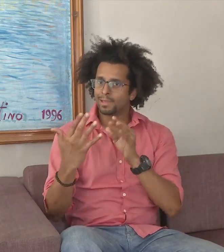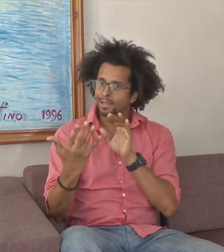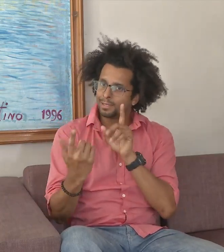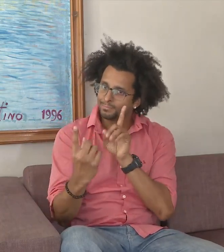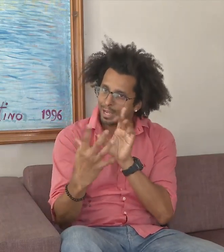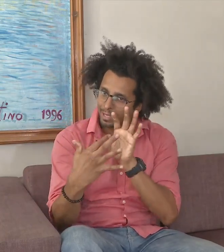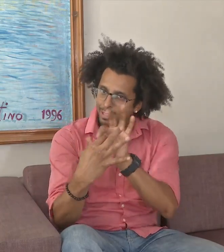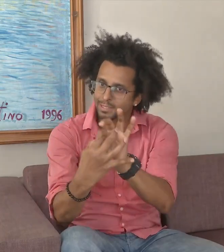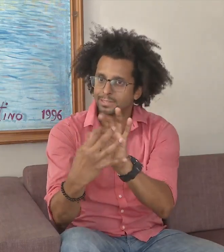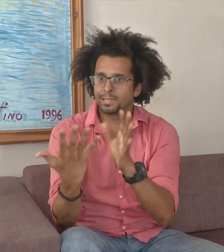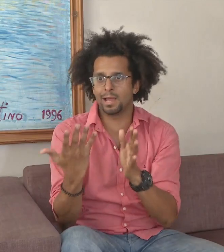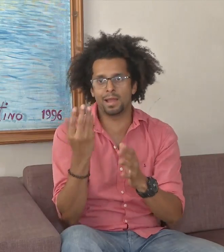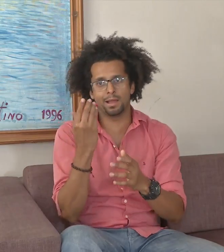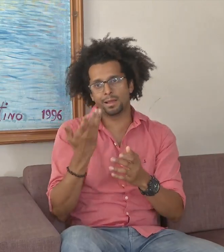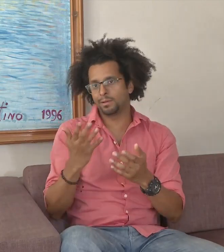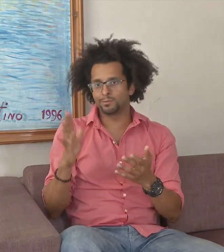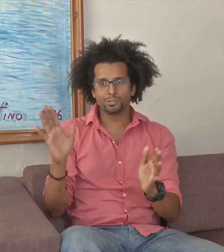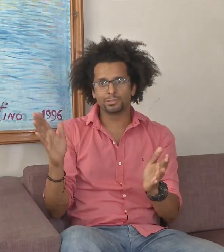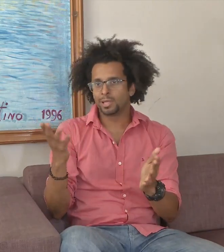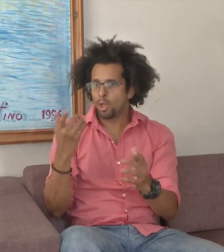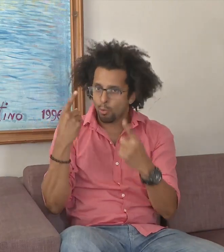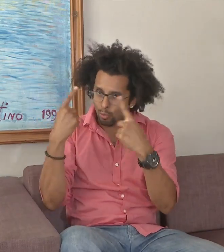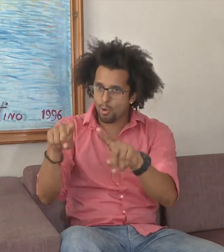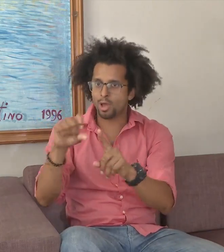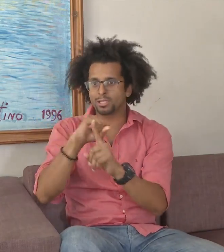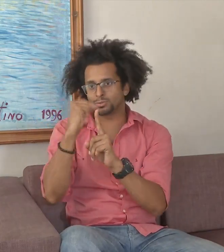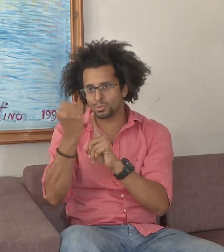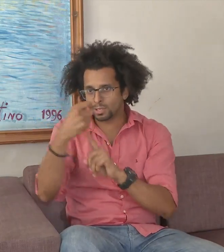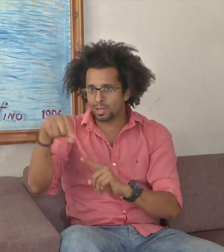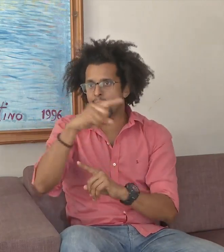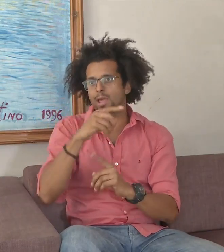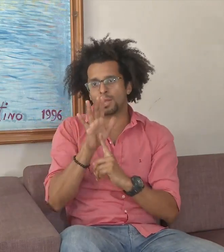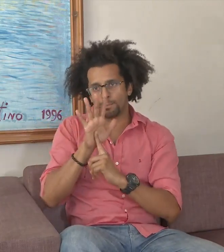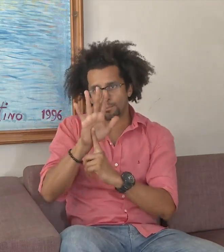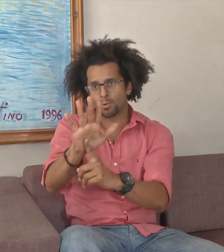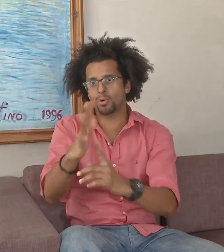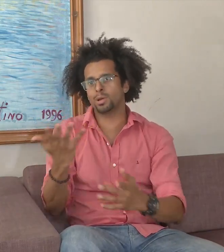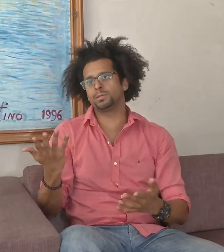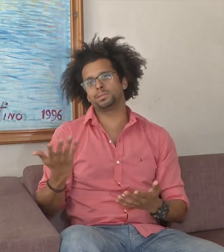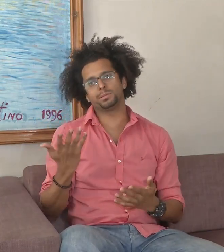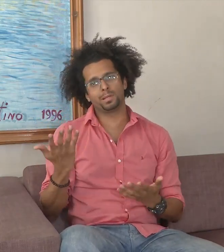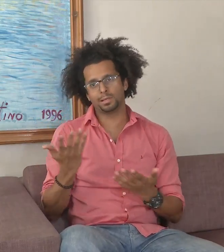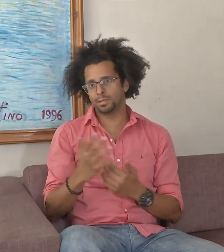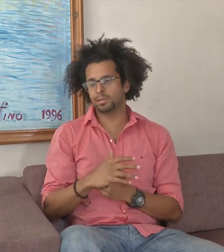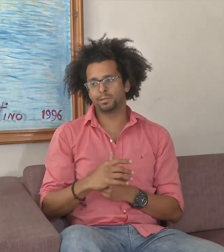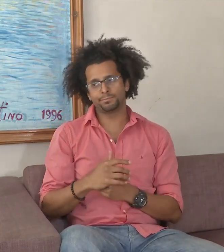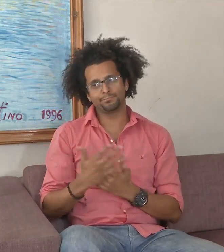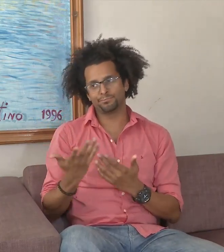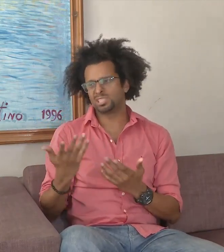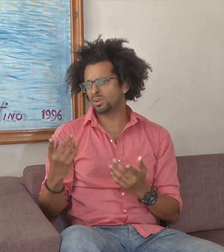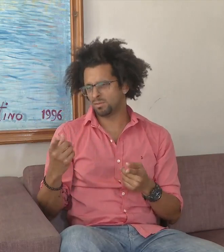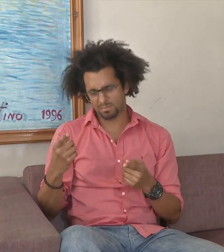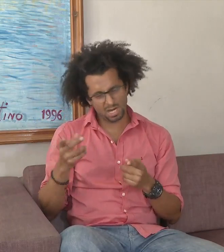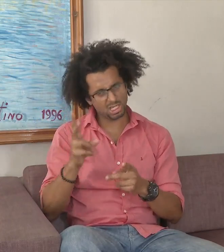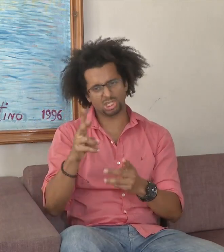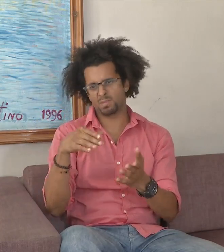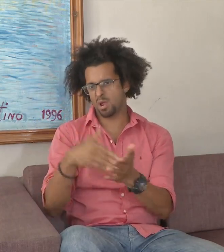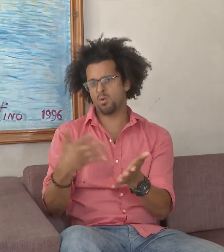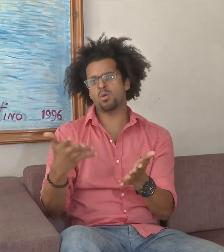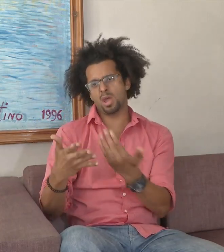me adaptar, tentar mostrar às pessoas que não é assim, provocar a sociedade, mas